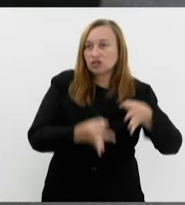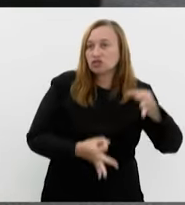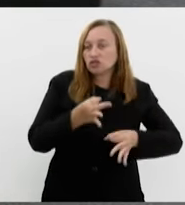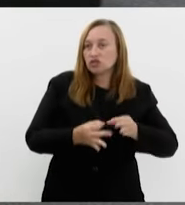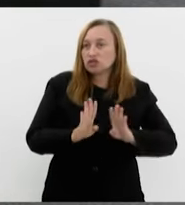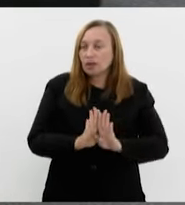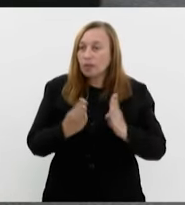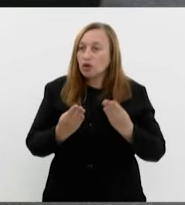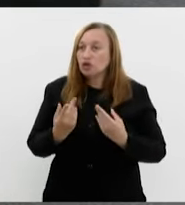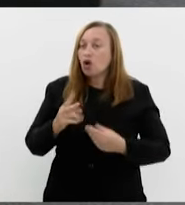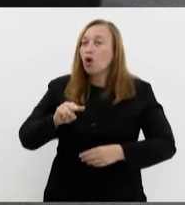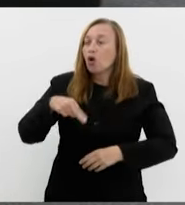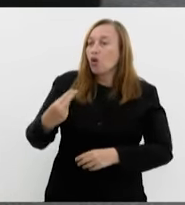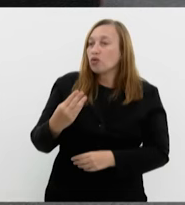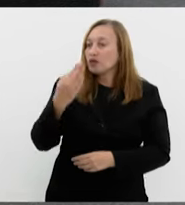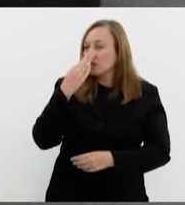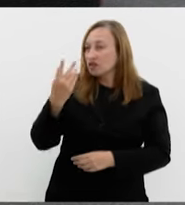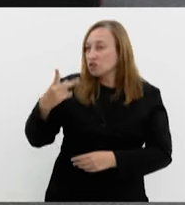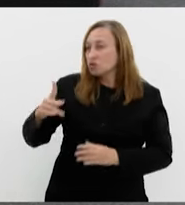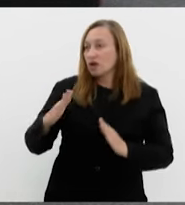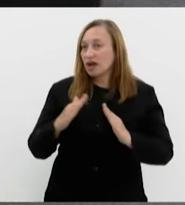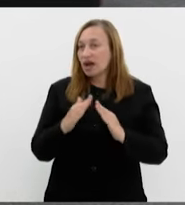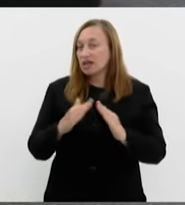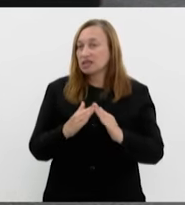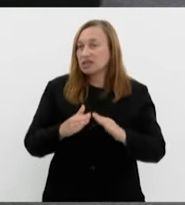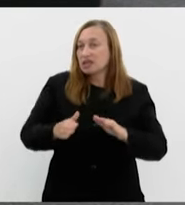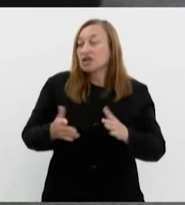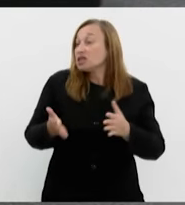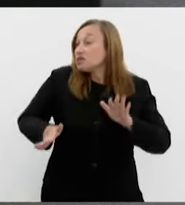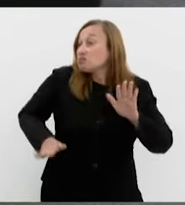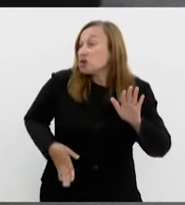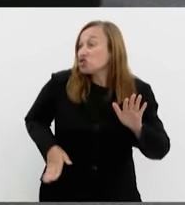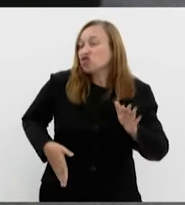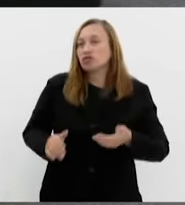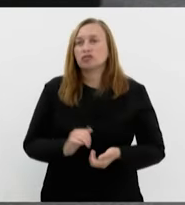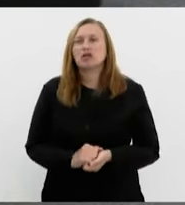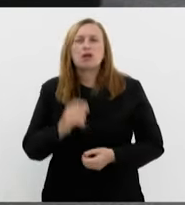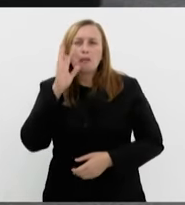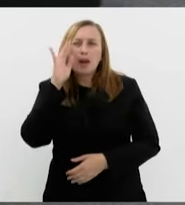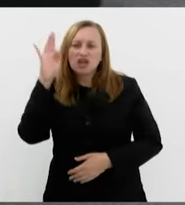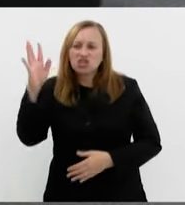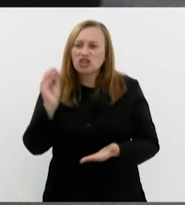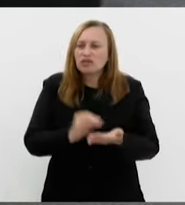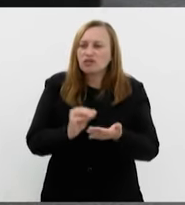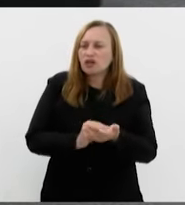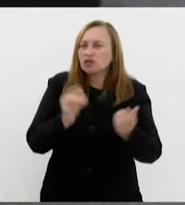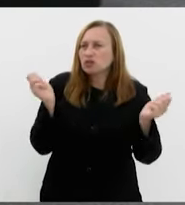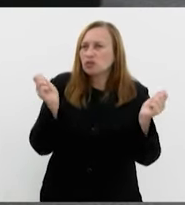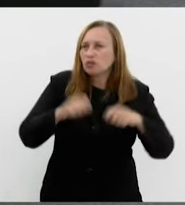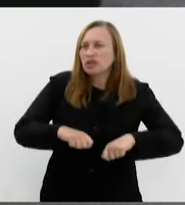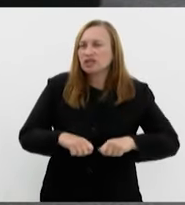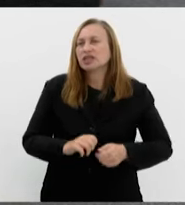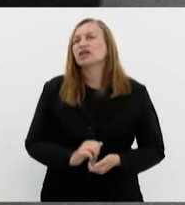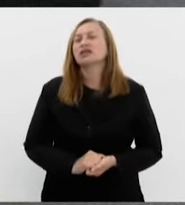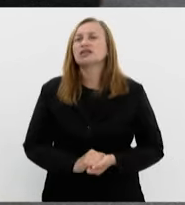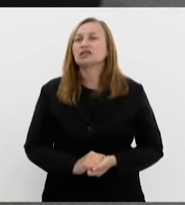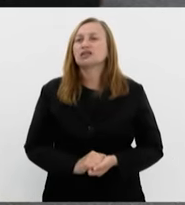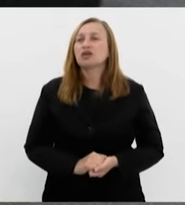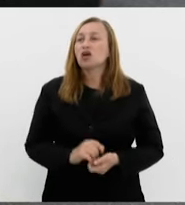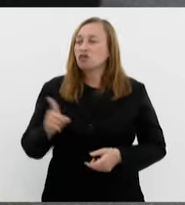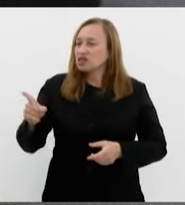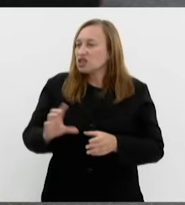sua casa, esses vagabundos, traficantes, estupradores. Imaginem só, presidente, a incompetência que é. Você solta o